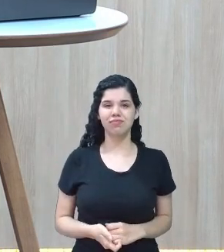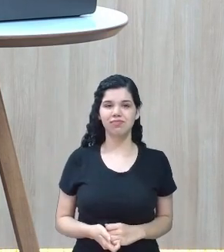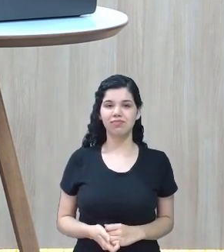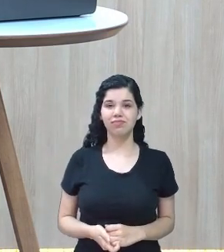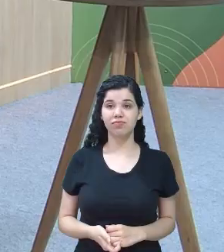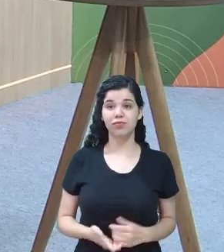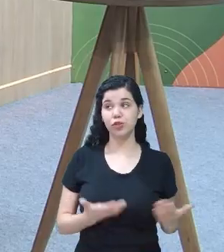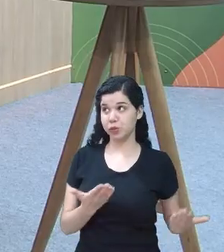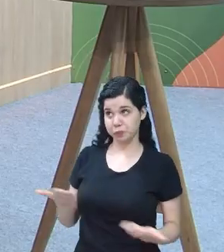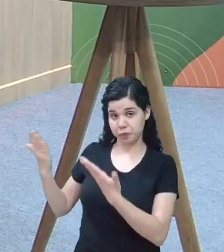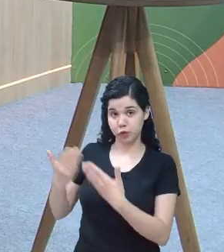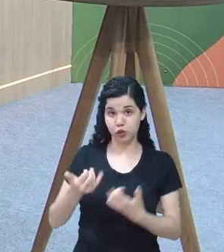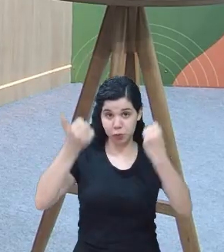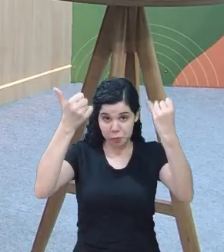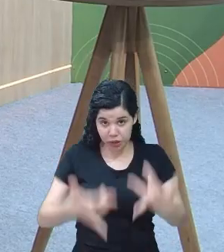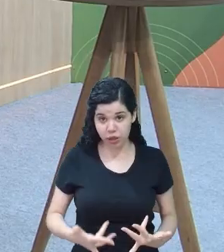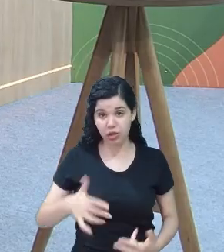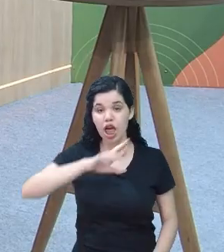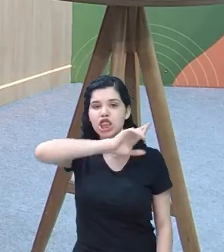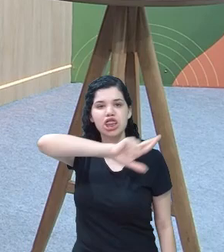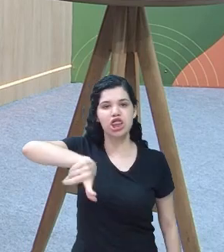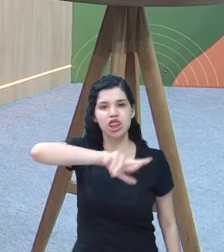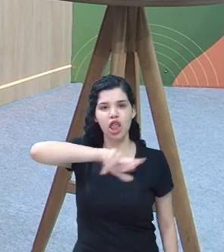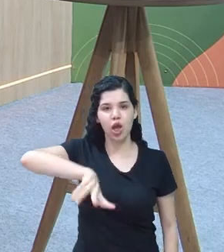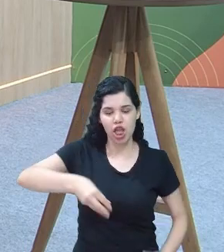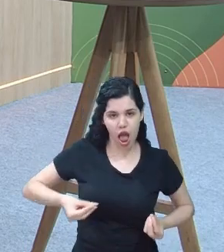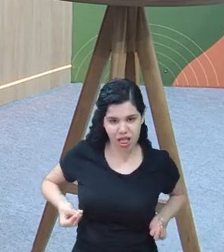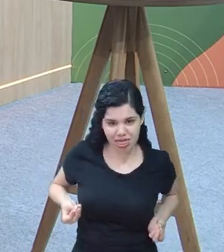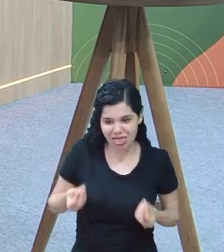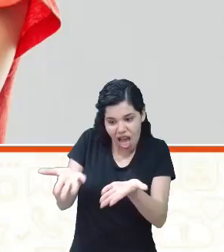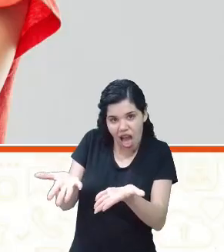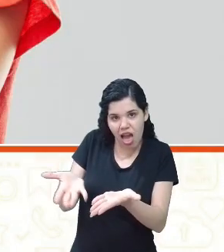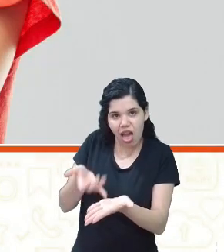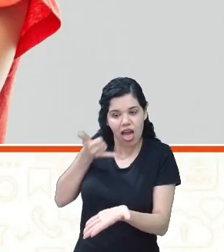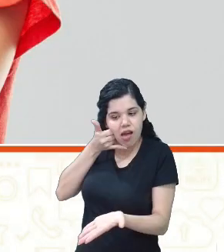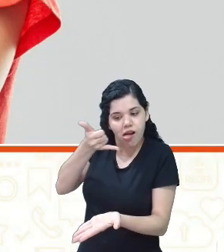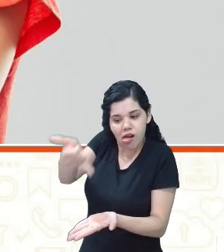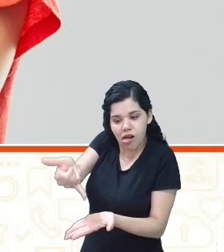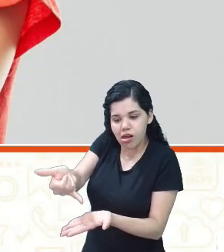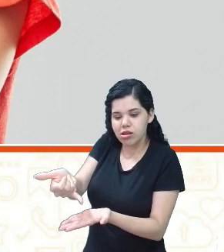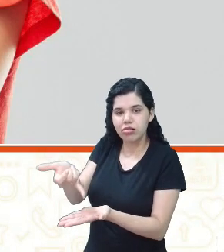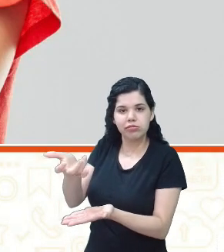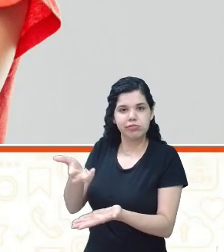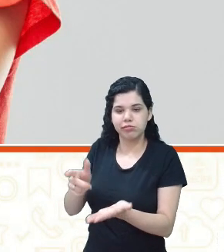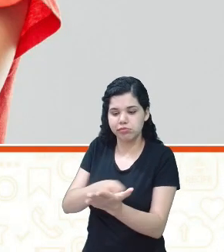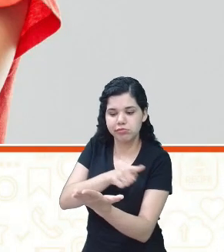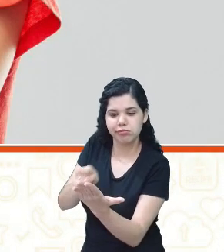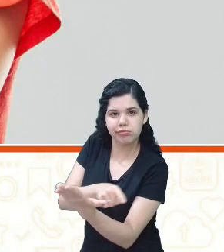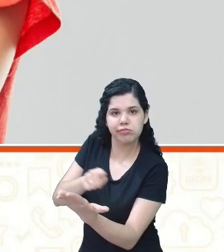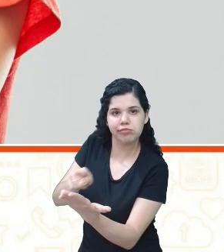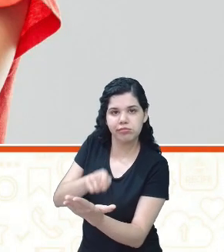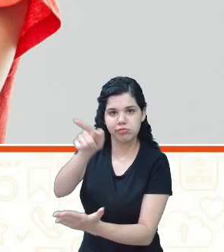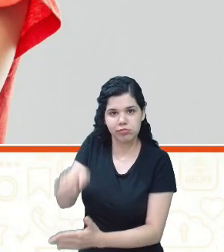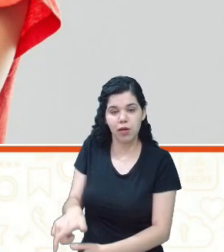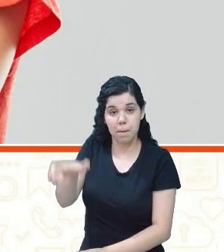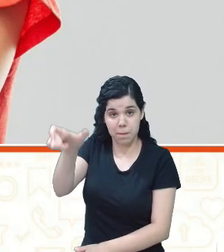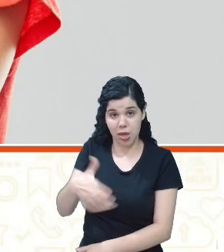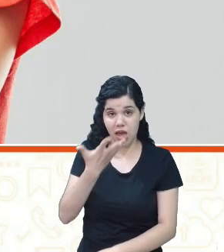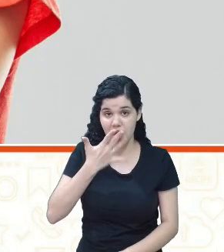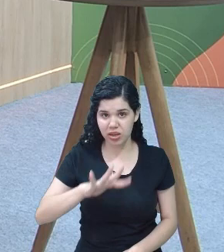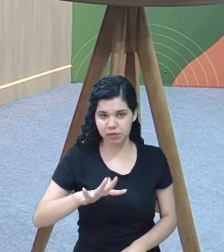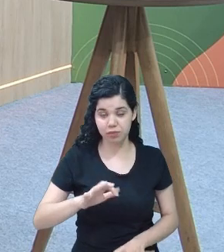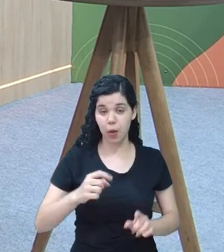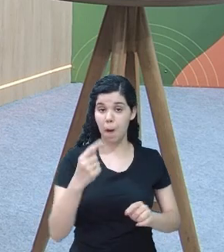É isso que eu estou falando. Não basta só entregar um telefone, um celular ou um tablet para as crianças. Se